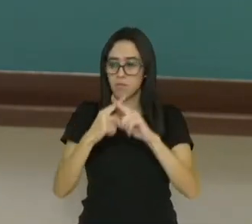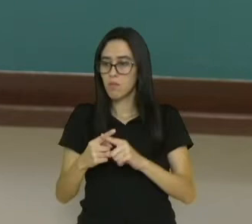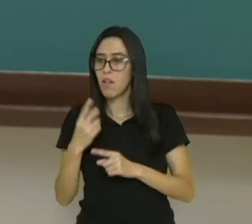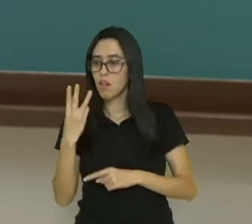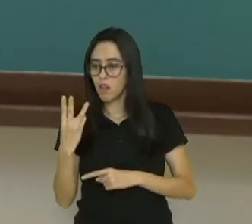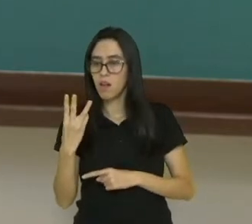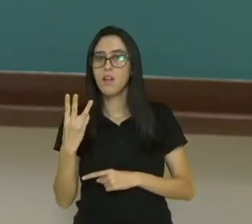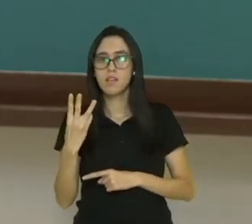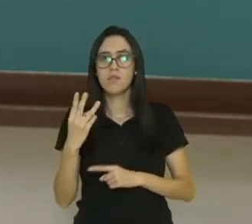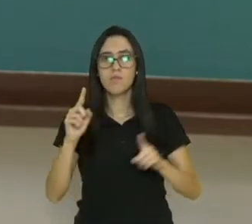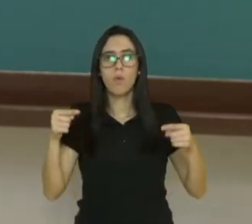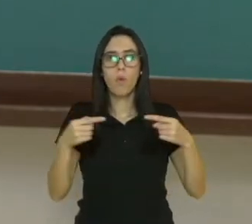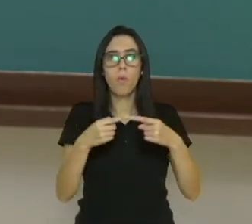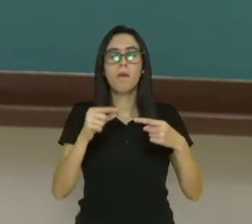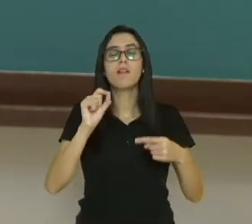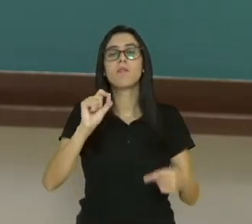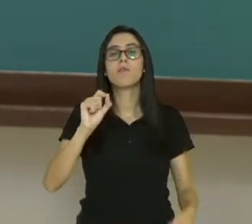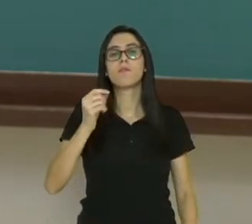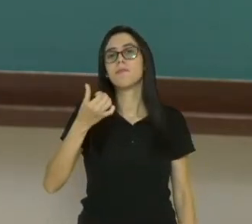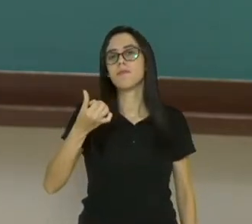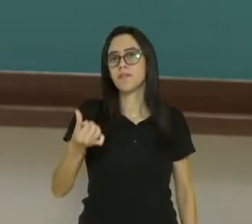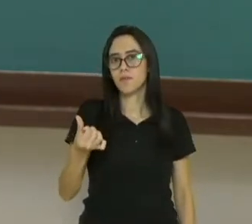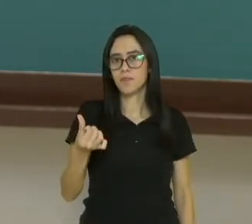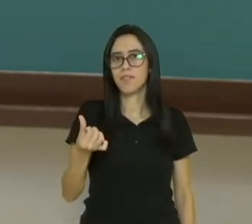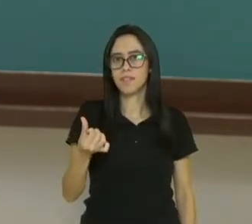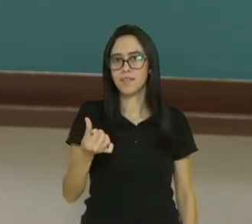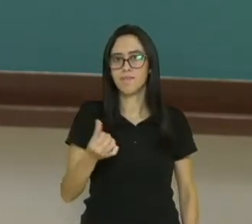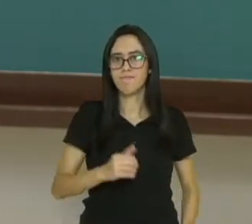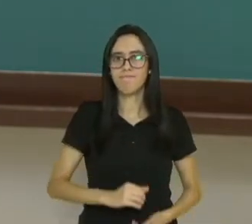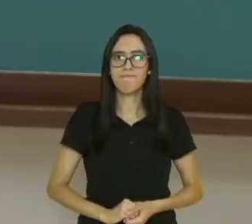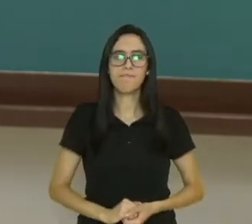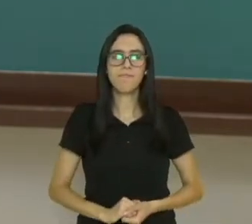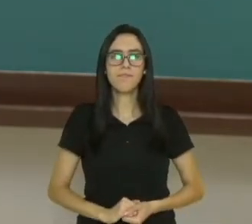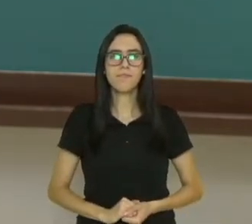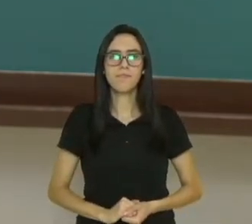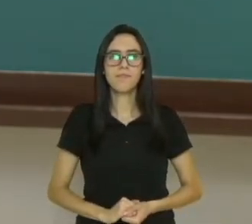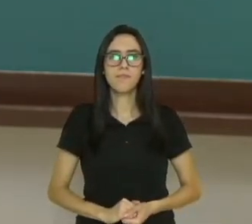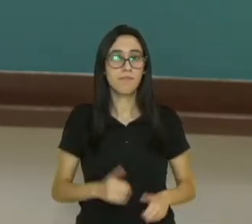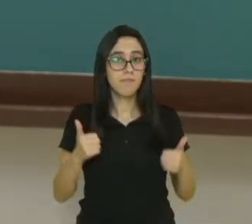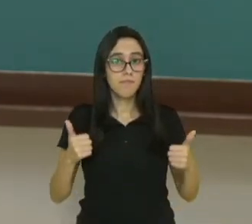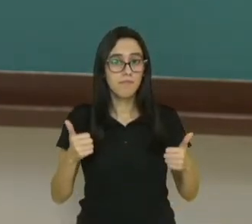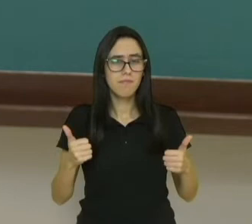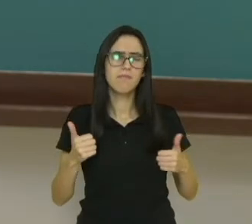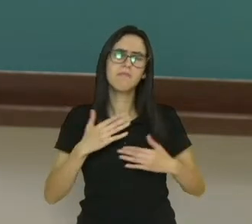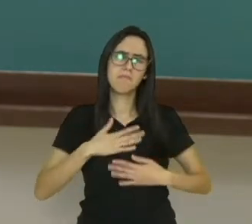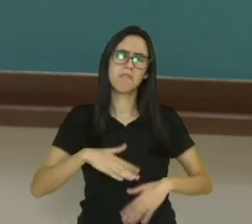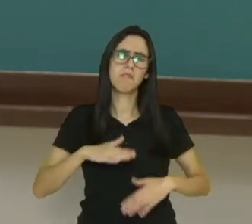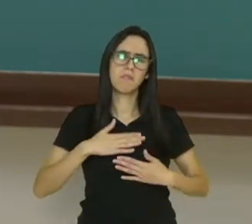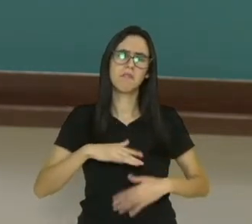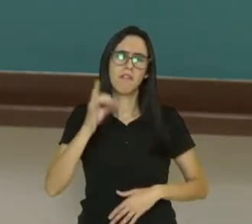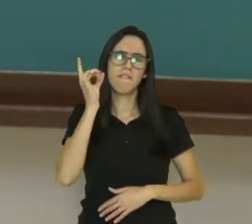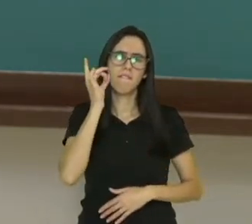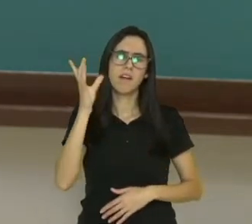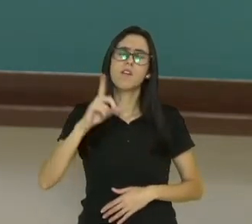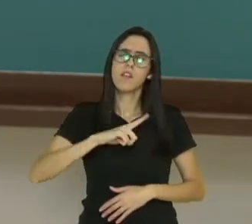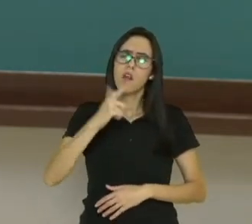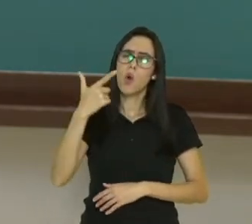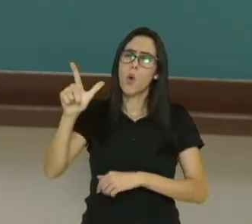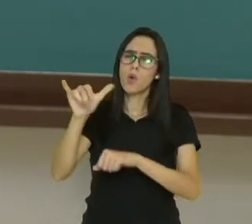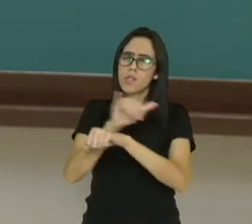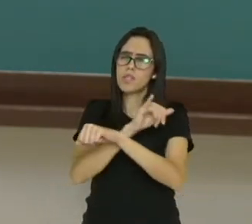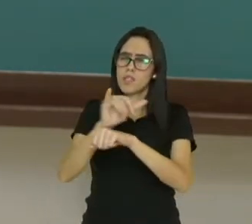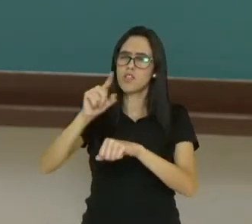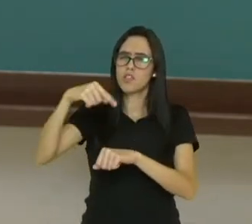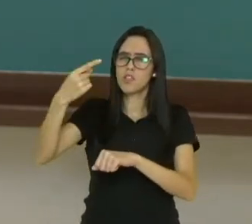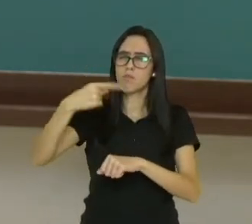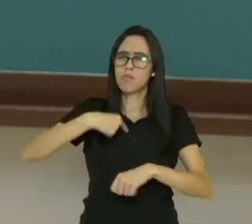de 0 entre o número 2 e o número 3 é o número 6. Tranquilo, né, gente? Tem uma outra técnica que a gente já vai ver como é que